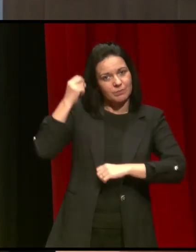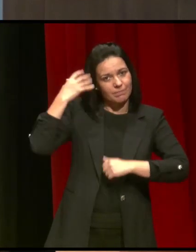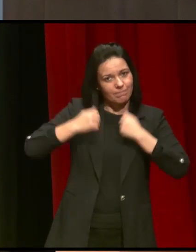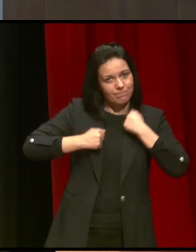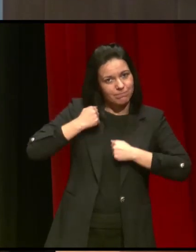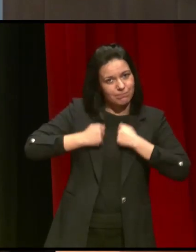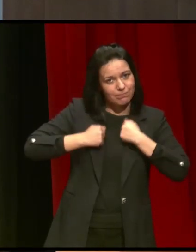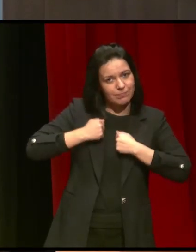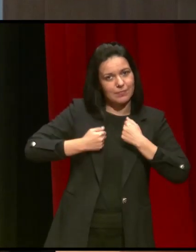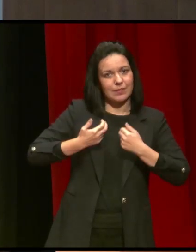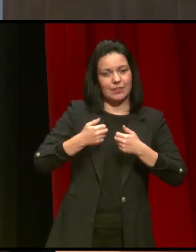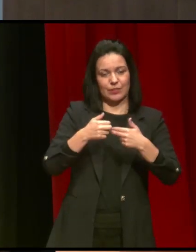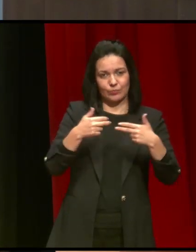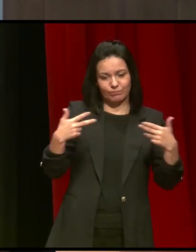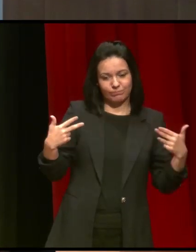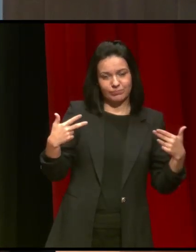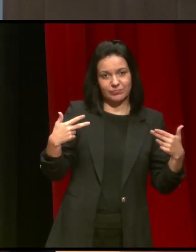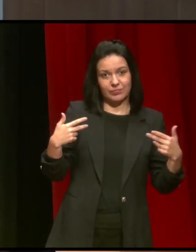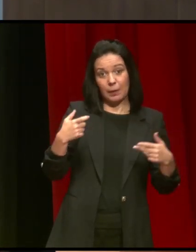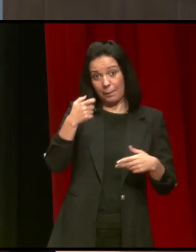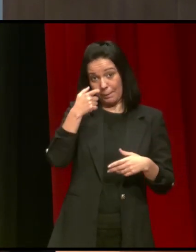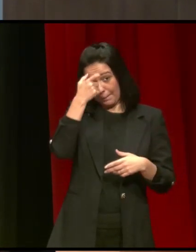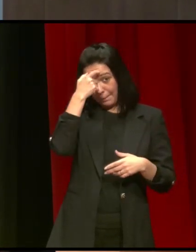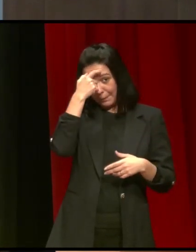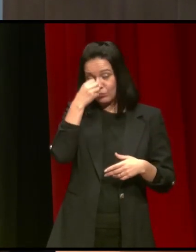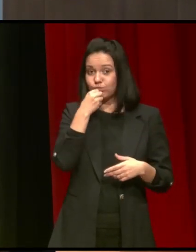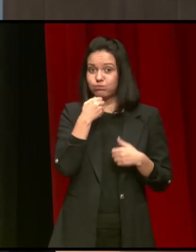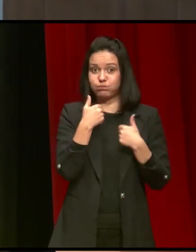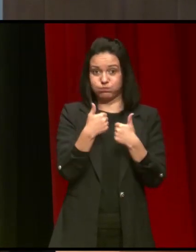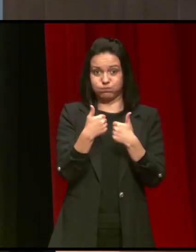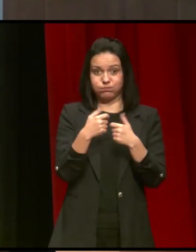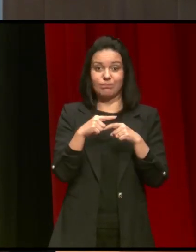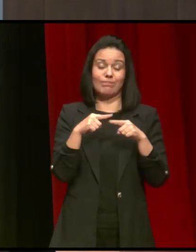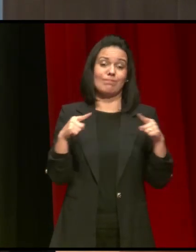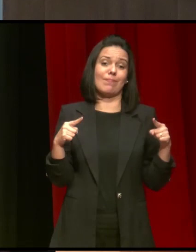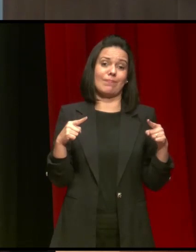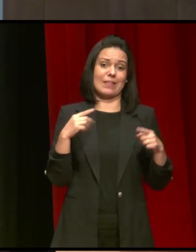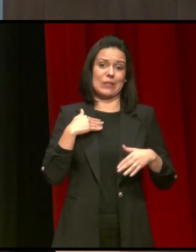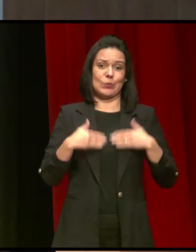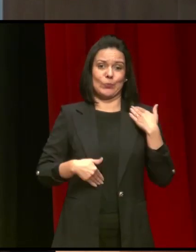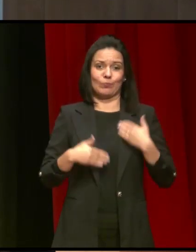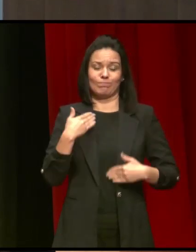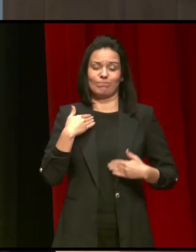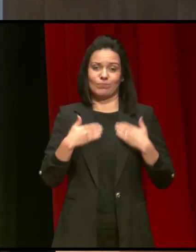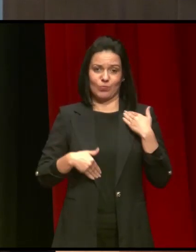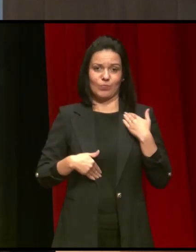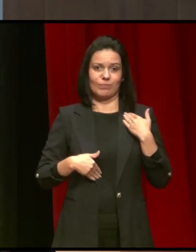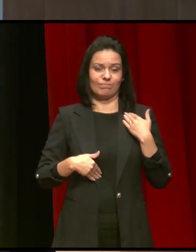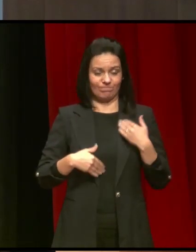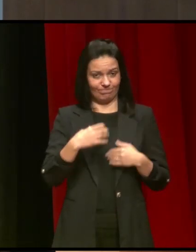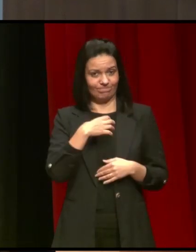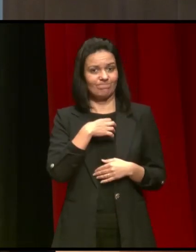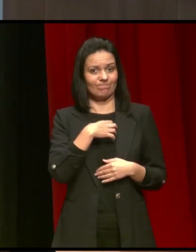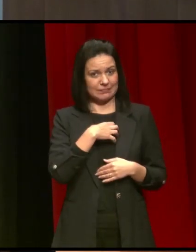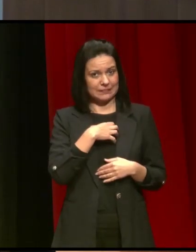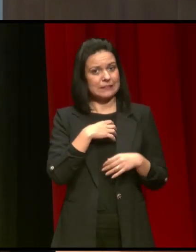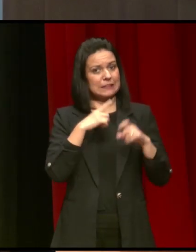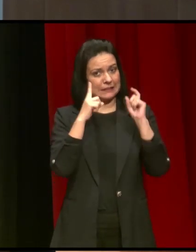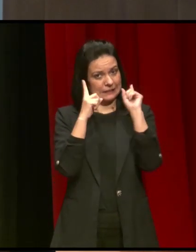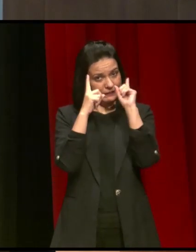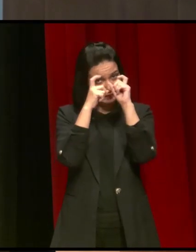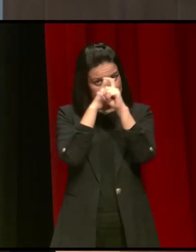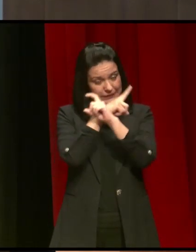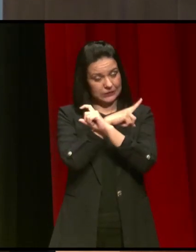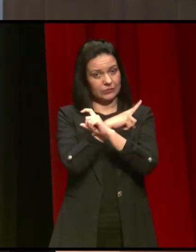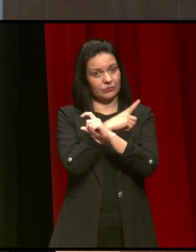continua fantástica, mas o corpo dela... Você lembra que eu falei para vocês hoje de manhã? O corpo continua agora gemendo, né? Ela está gemendo, o corpo dela não